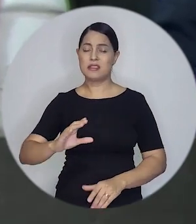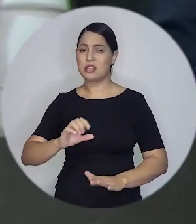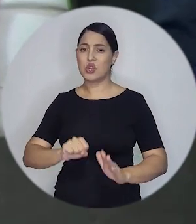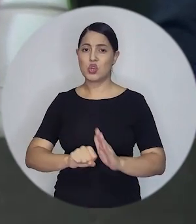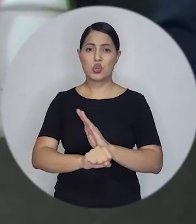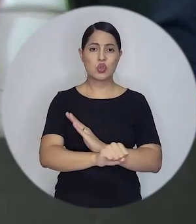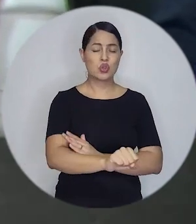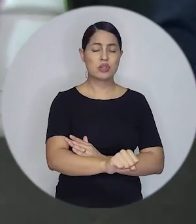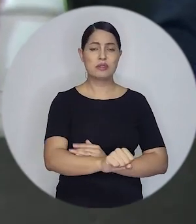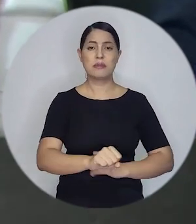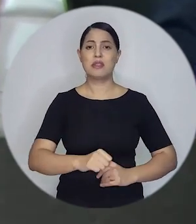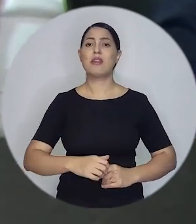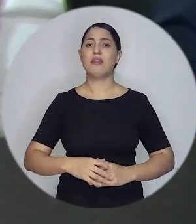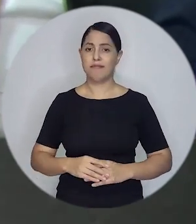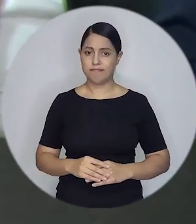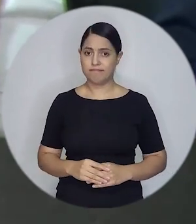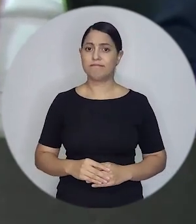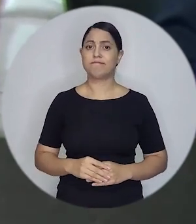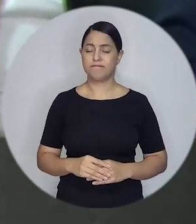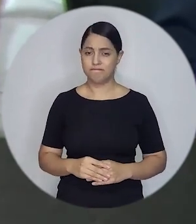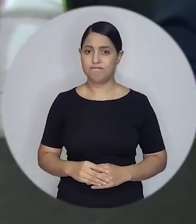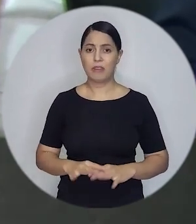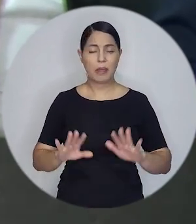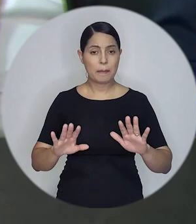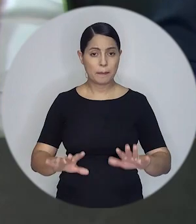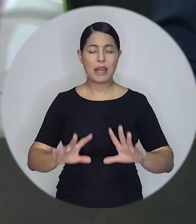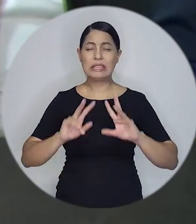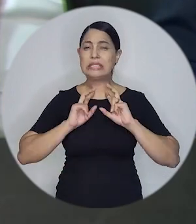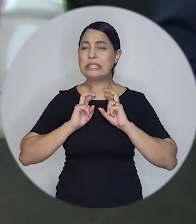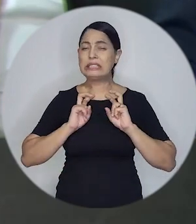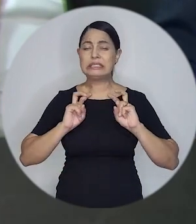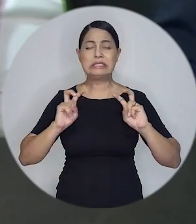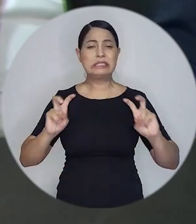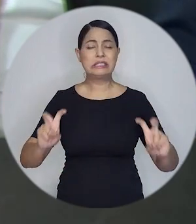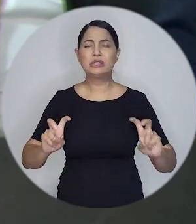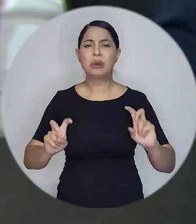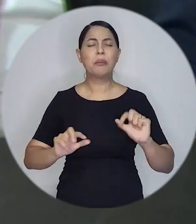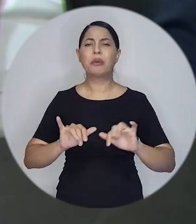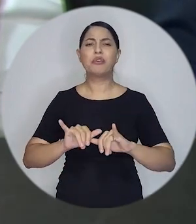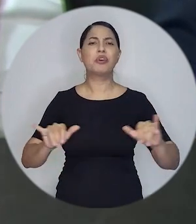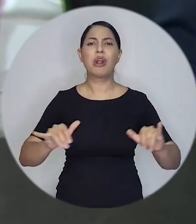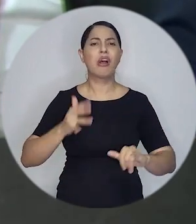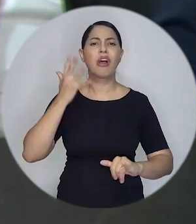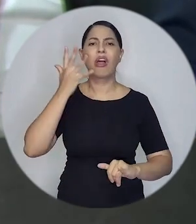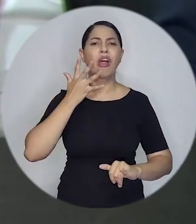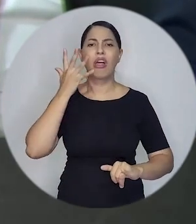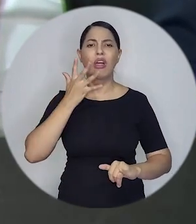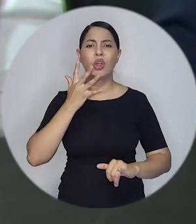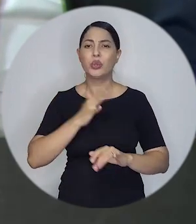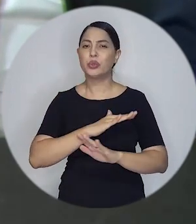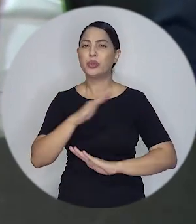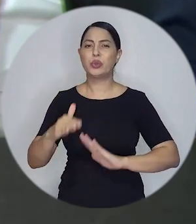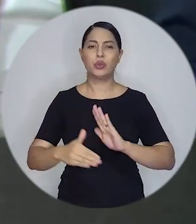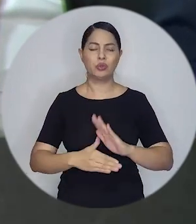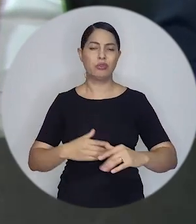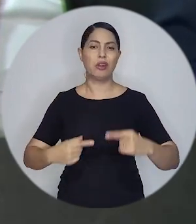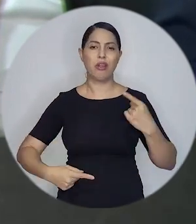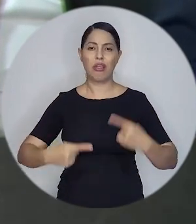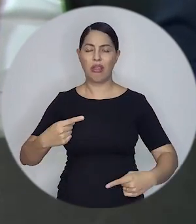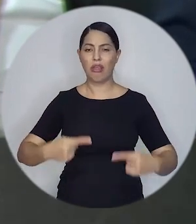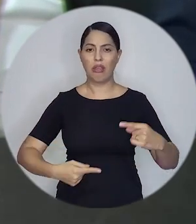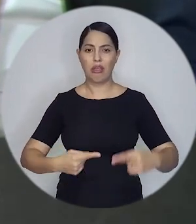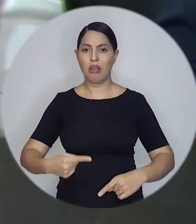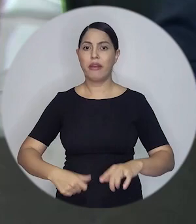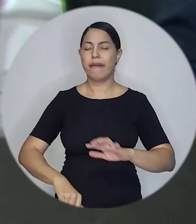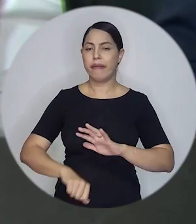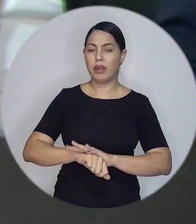habeas corpus para delitos políticos, uma abrangência enorme, tudo que se falava era delito político,